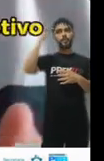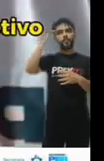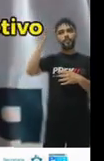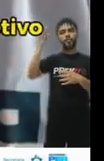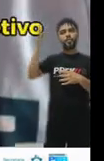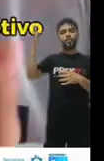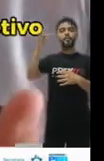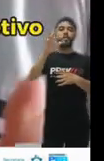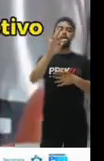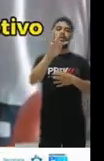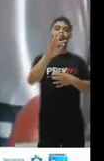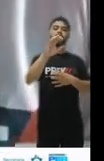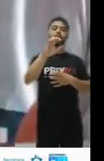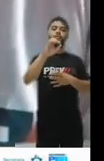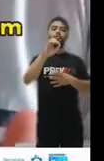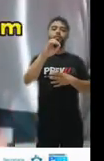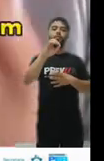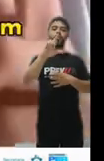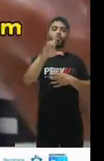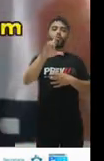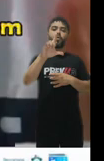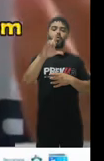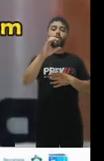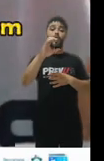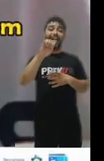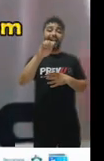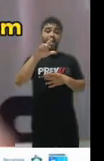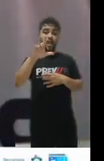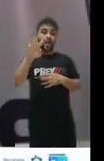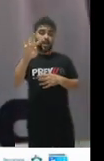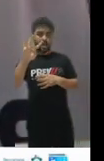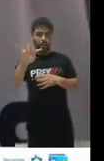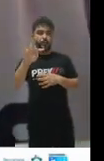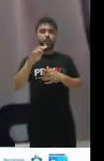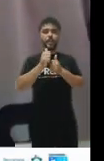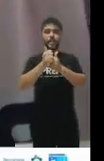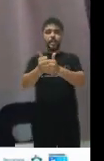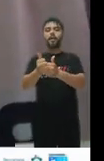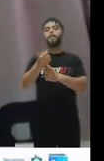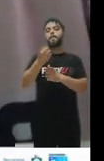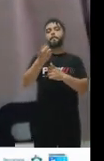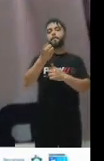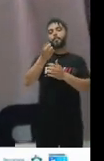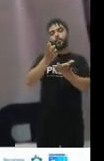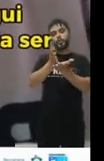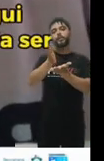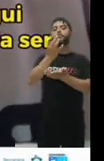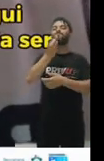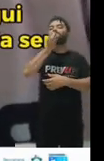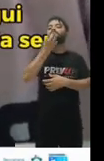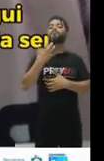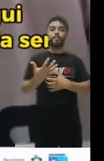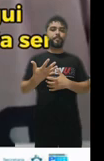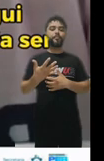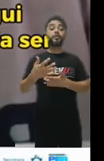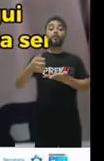as pessoas para um objetivo, realmente, para guiá-la para o bem. E, bom, no polo, no